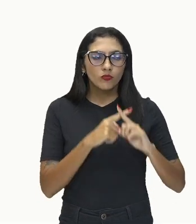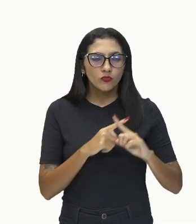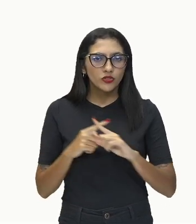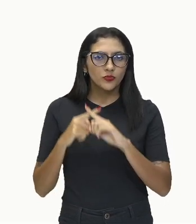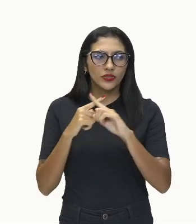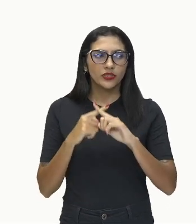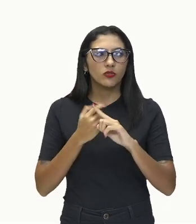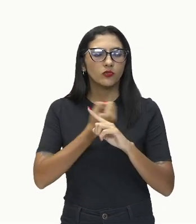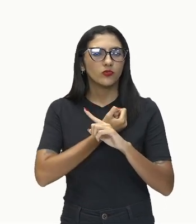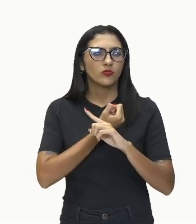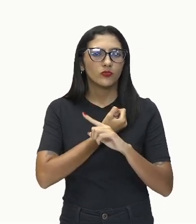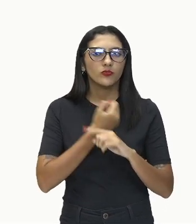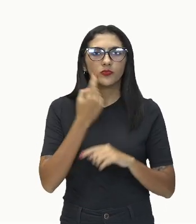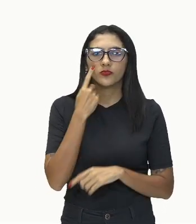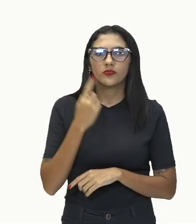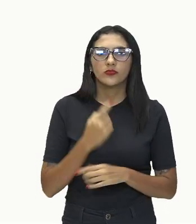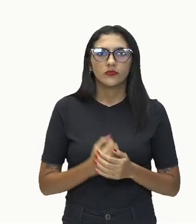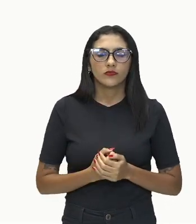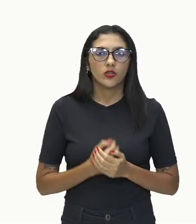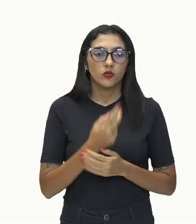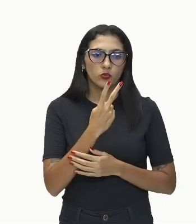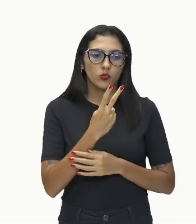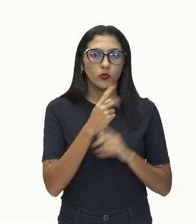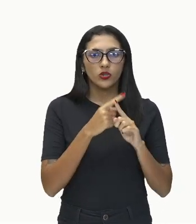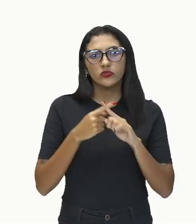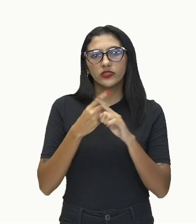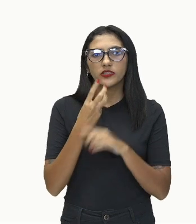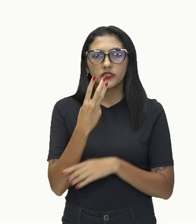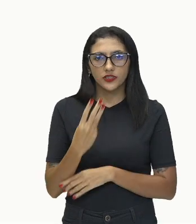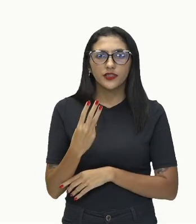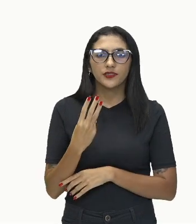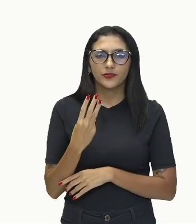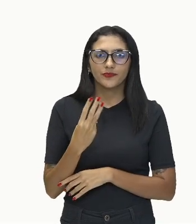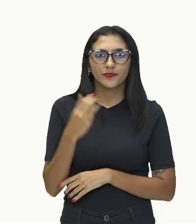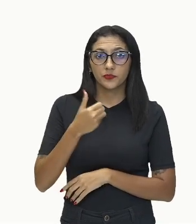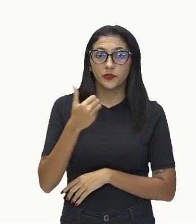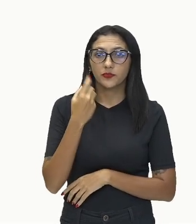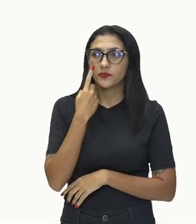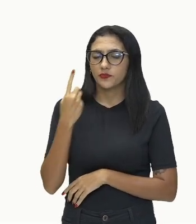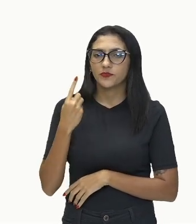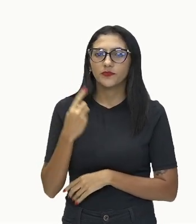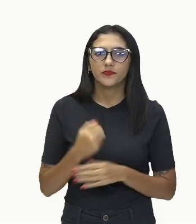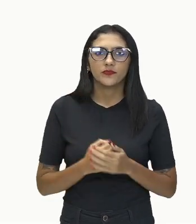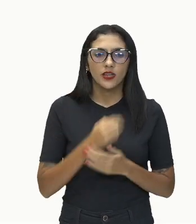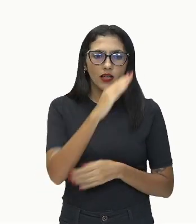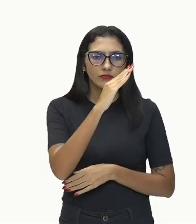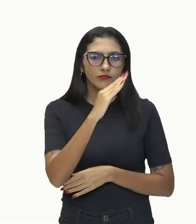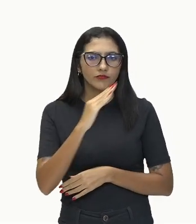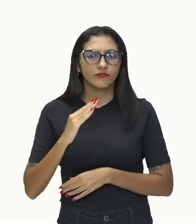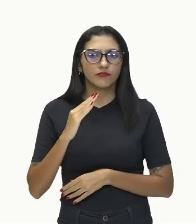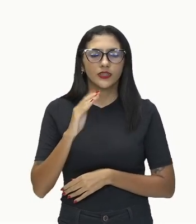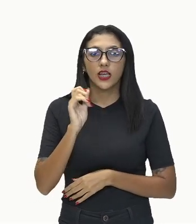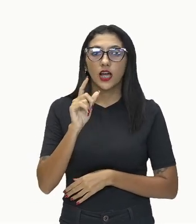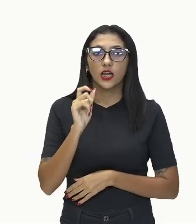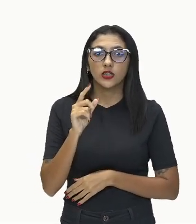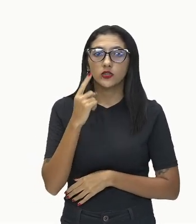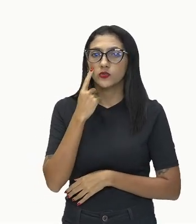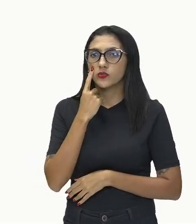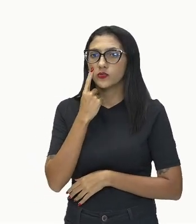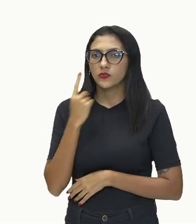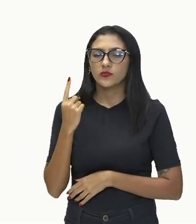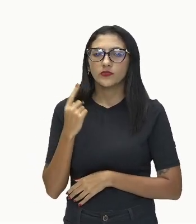é o 2 e o 3, beleza? Essa linha tracejada que eu fiz, ela indica